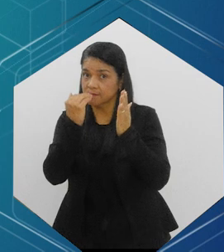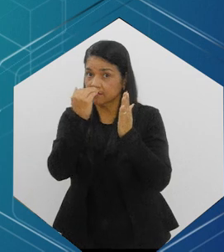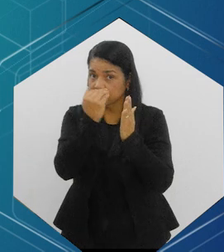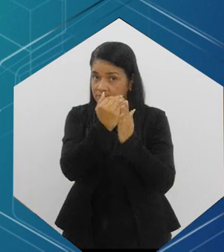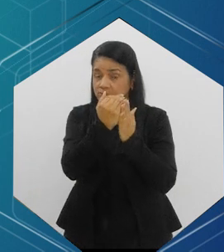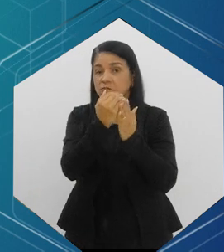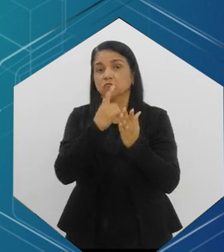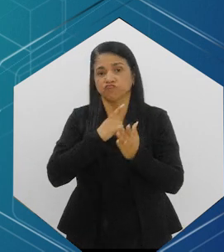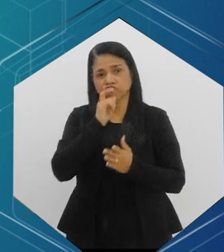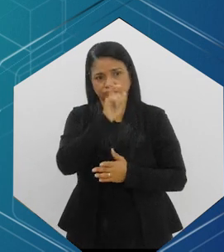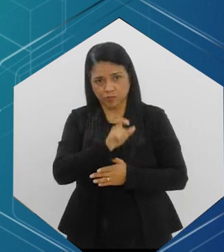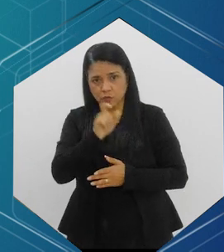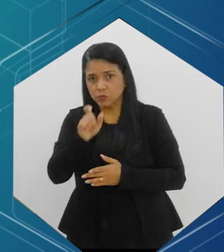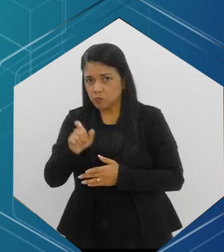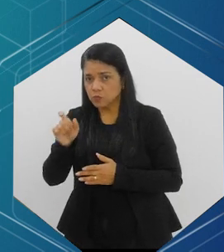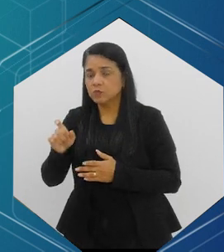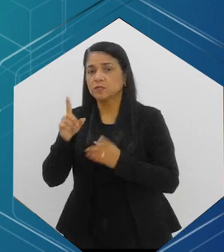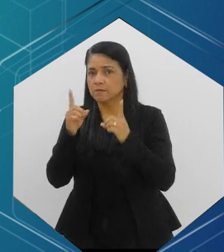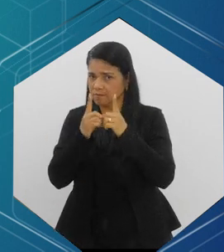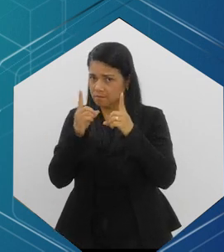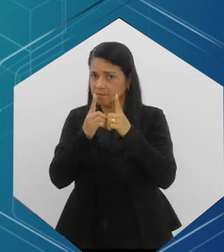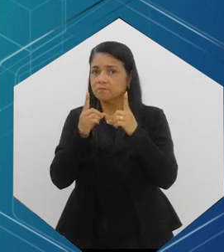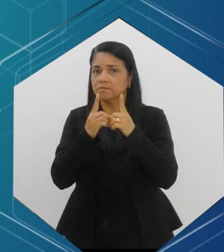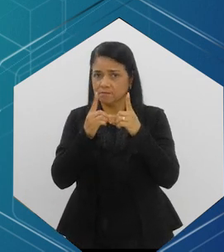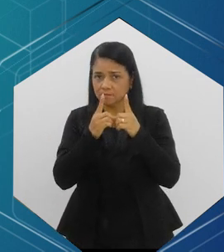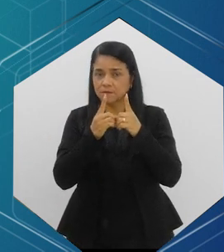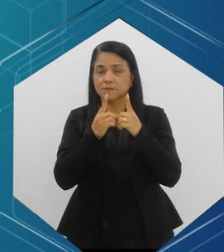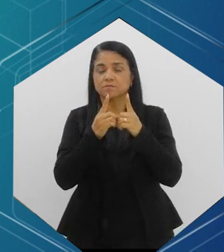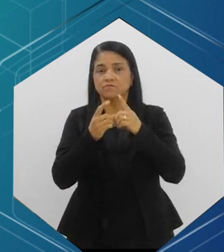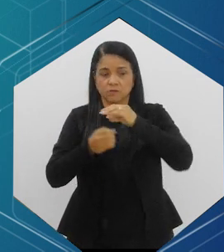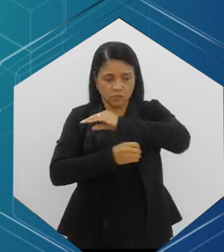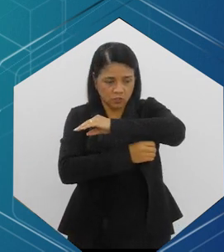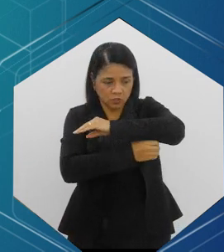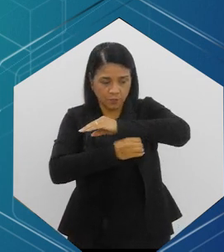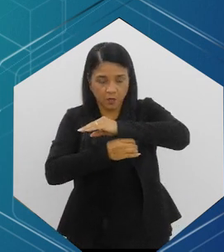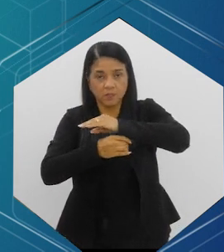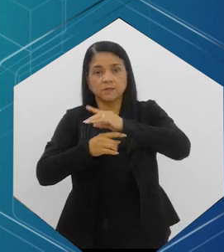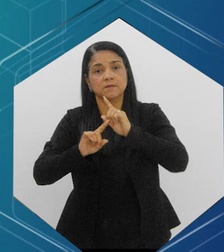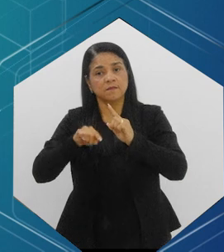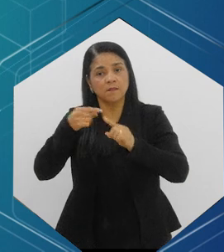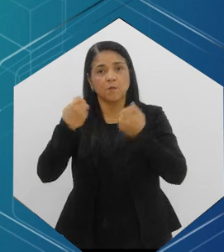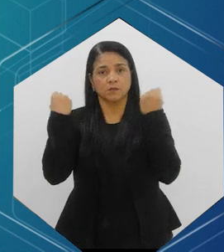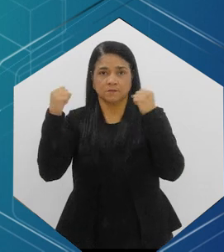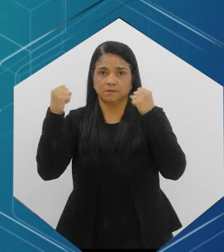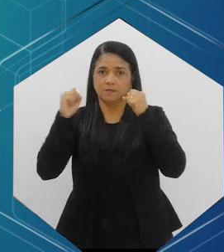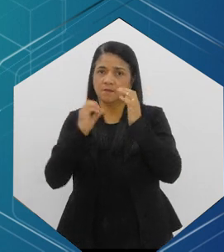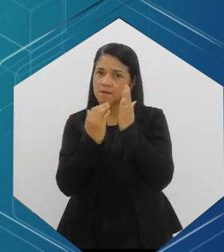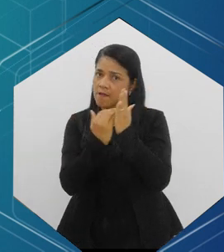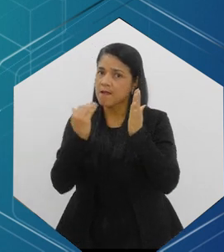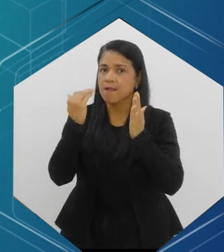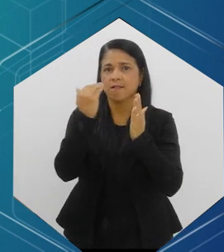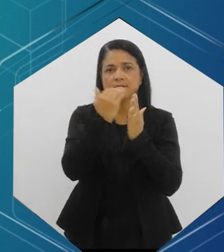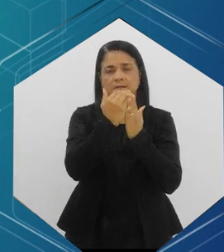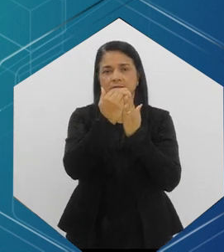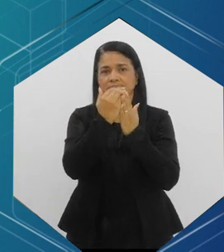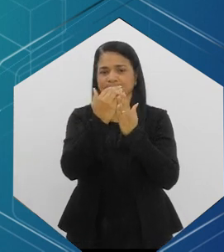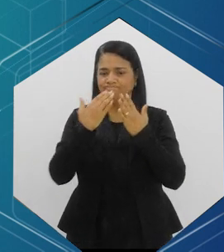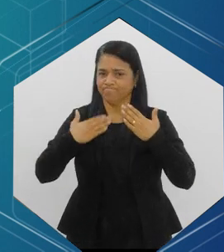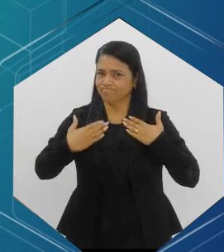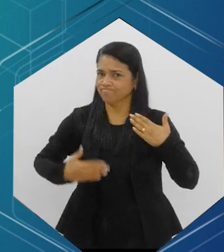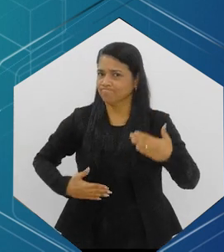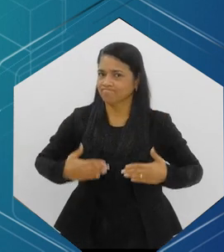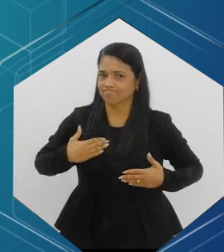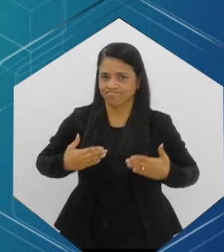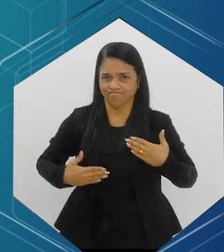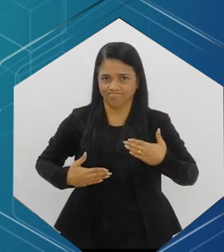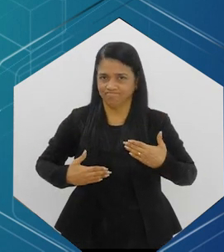peguei alguns pacientes com trombose após atividades físicas em exagero, muito além daquilo que ele